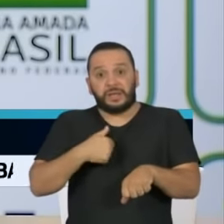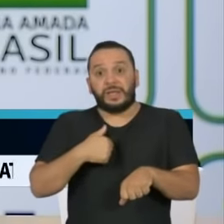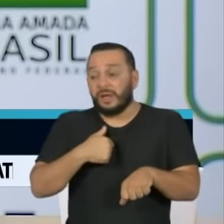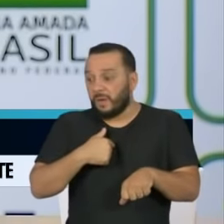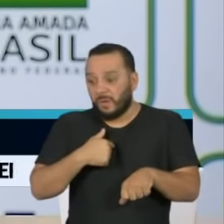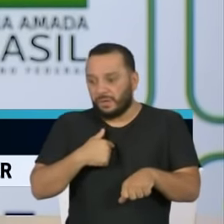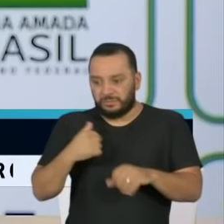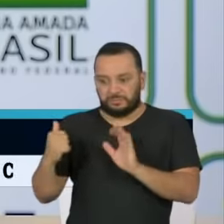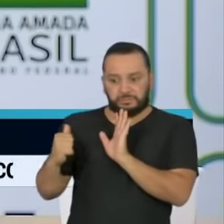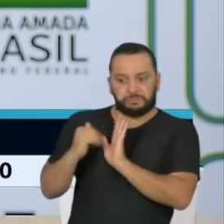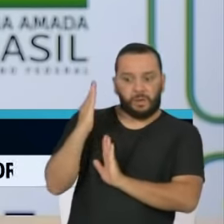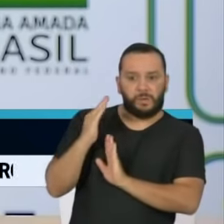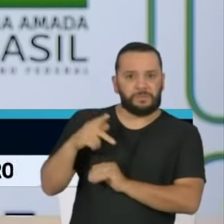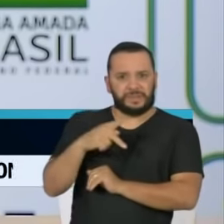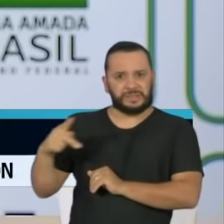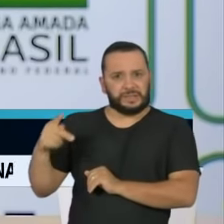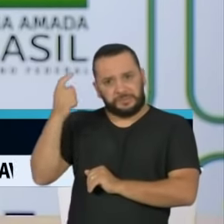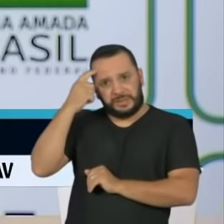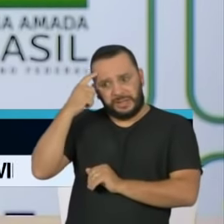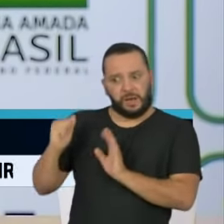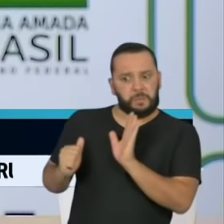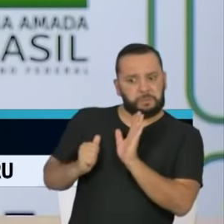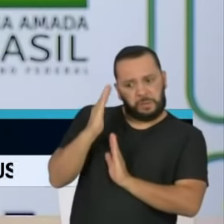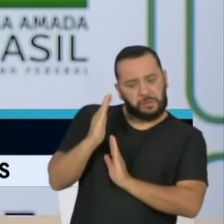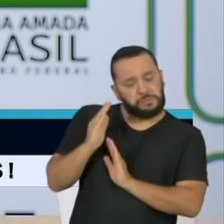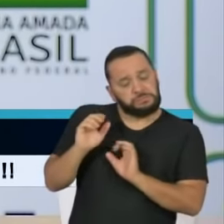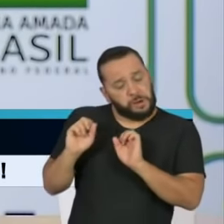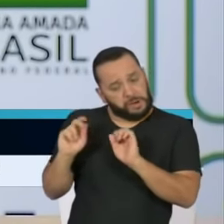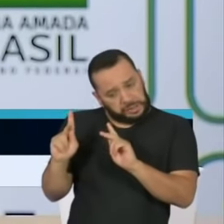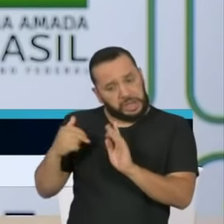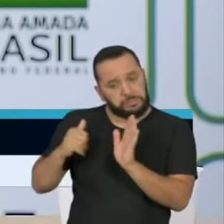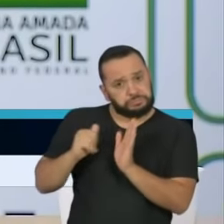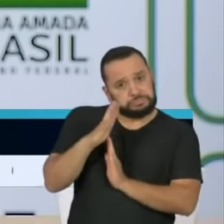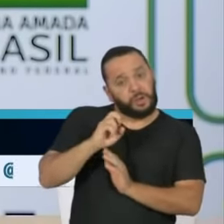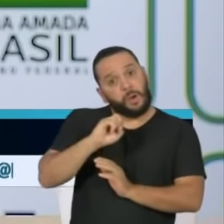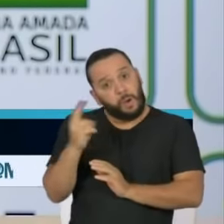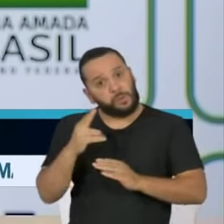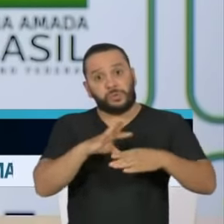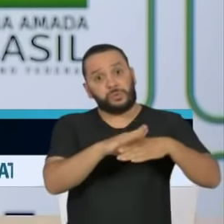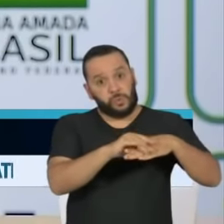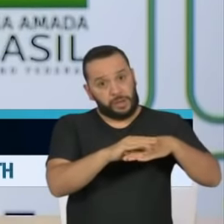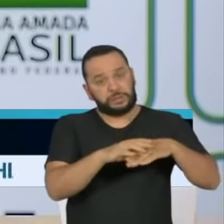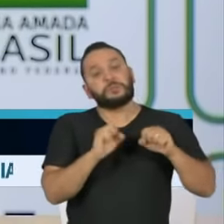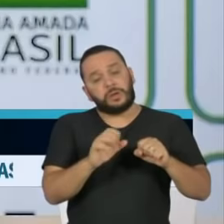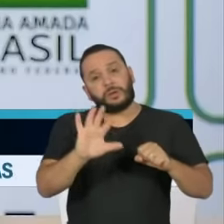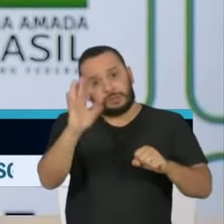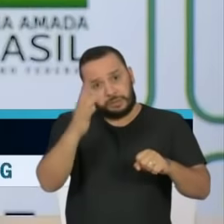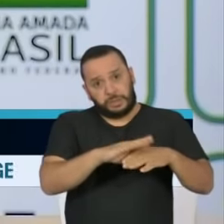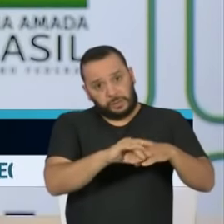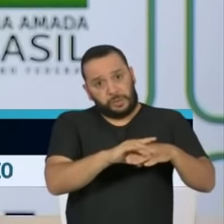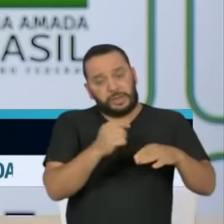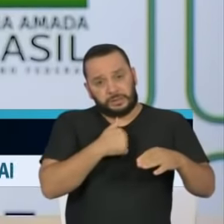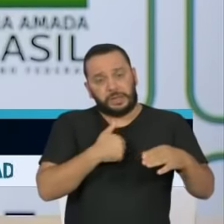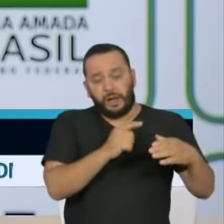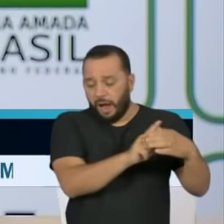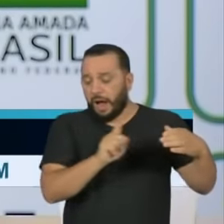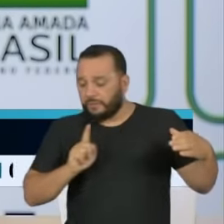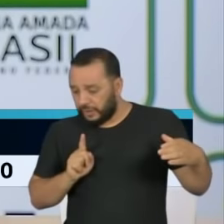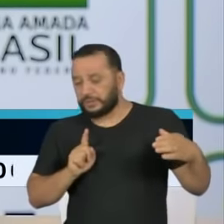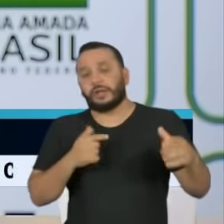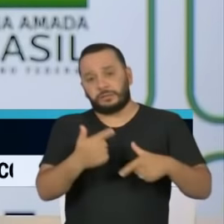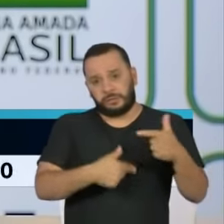trabalhar, que o presidente achar, porque foi ele quem me nomeou, ou se eu estiver doente, que é possível eu ter uma doença,